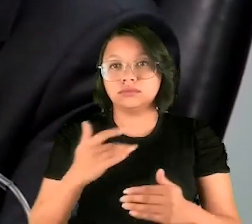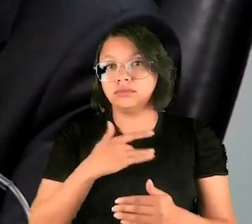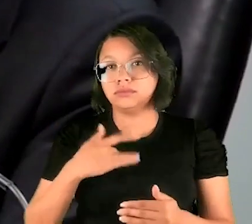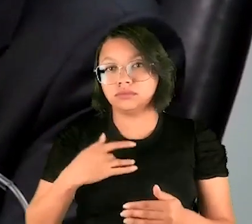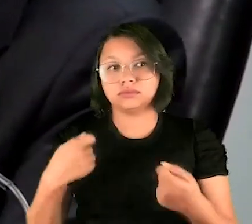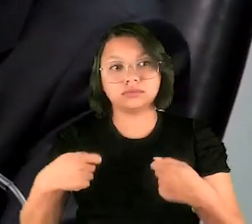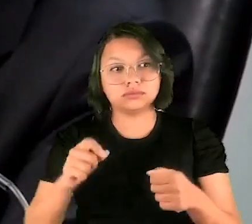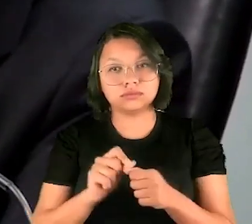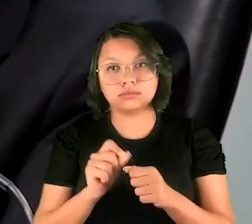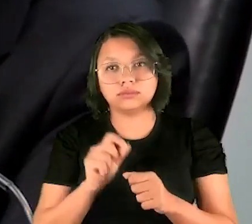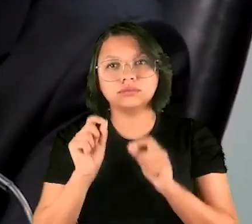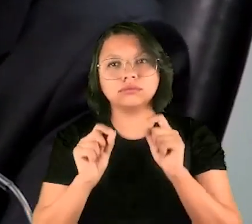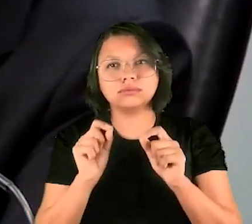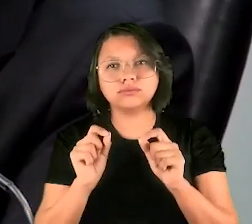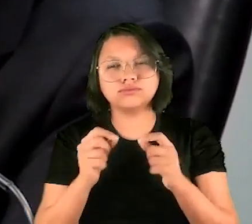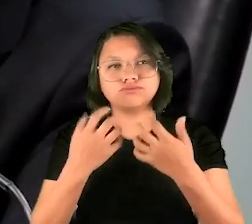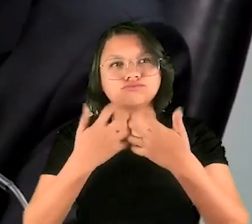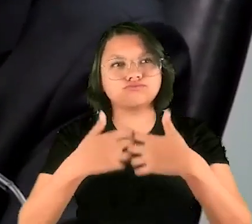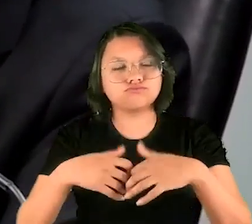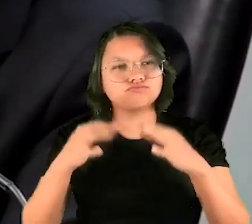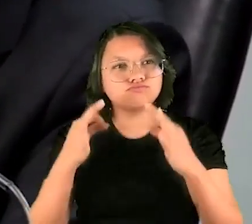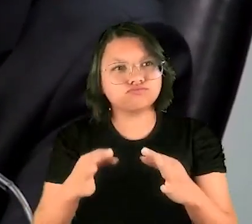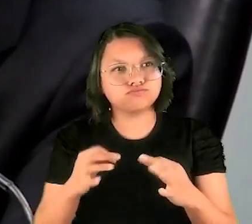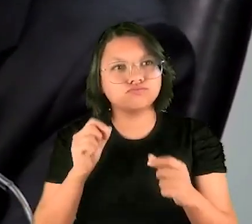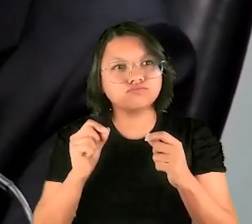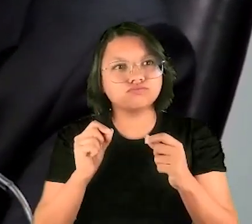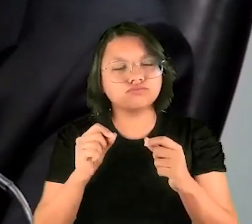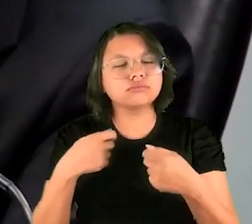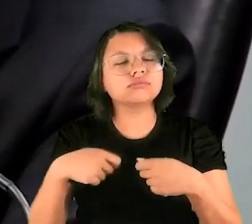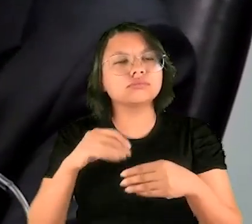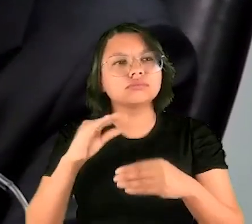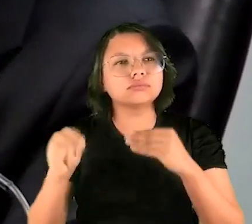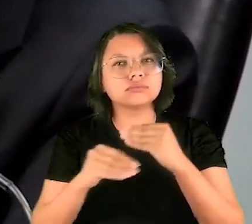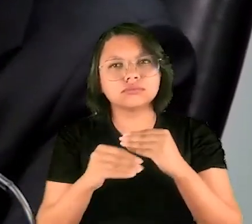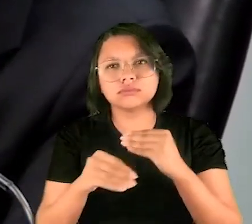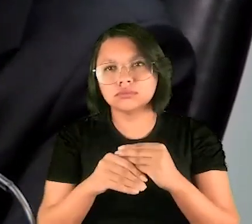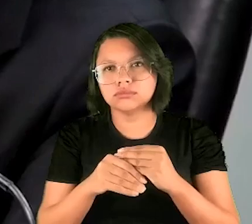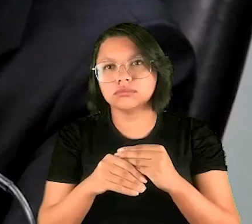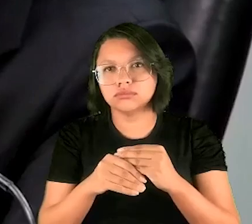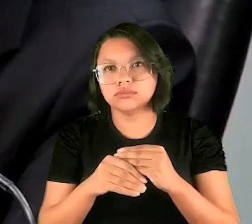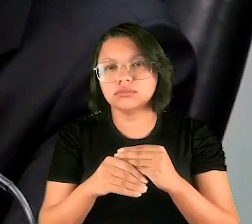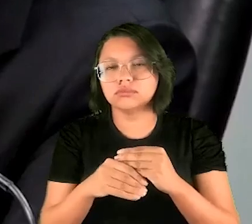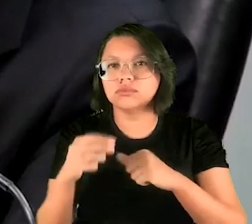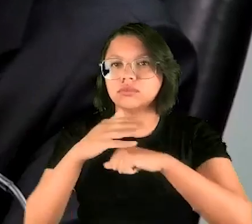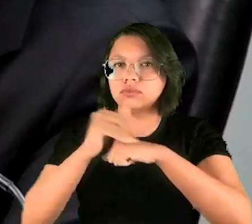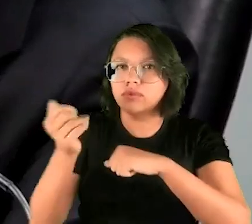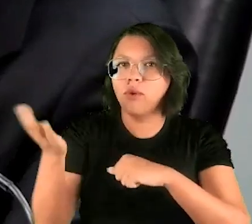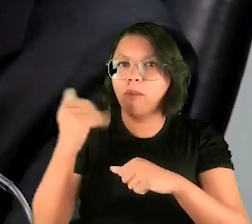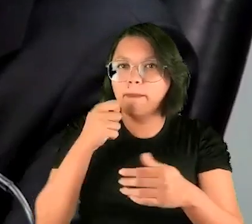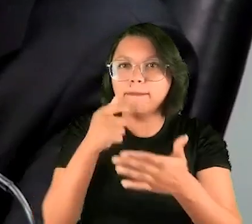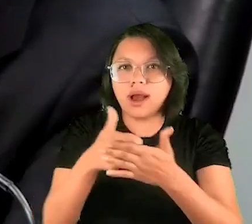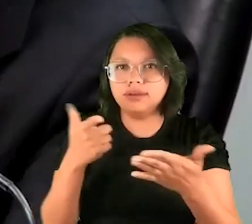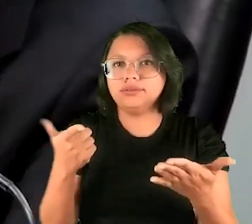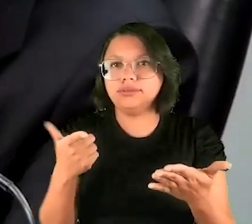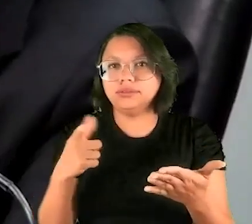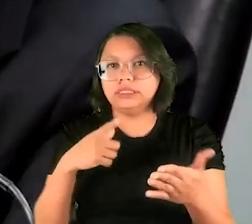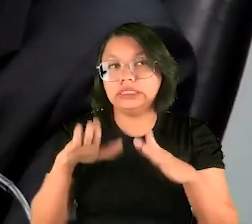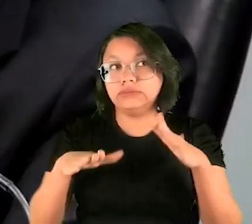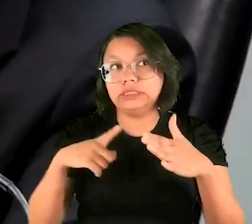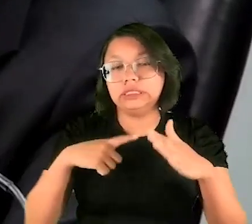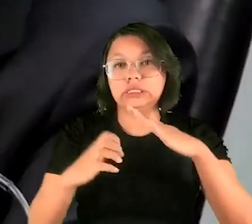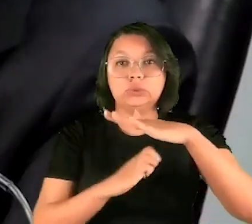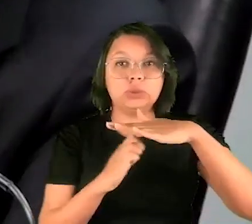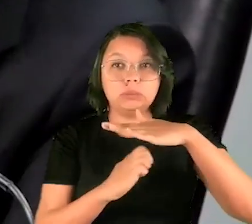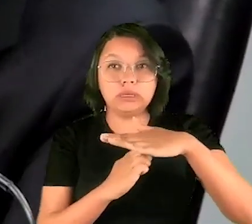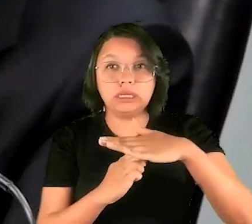isso. O que realmente funciona? O que nós temos que incorporar? E vamos comprar centralizado, vamos chamar as empresas, às vezes tem 2 ou 3 que fazem produto